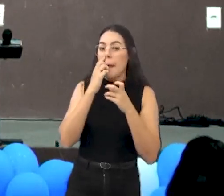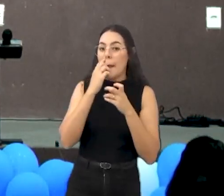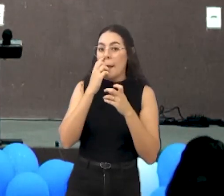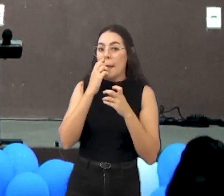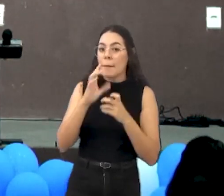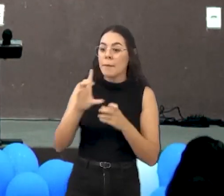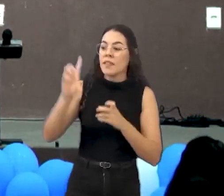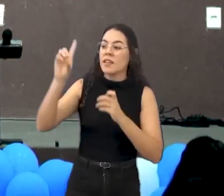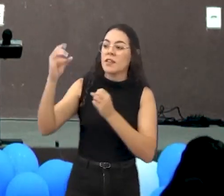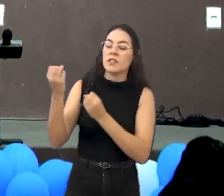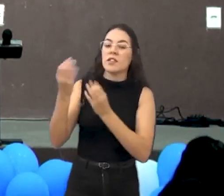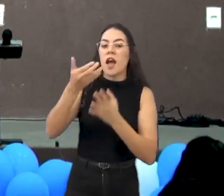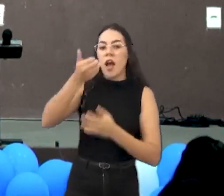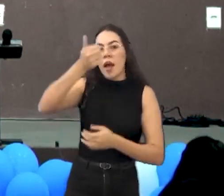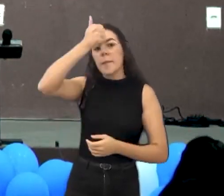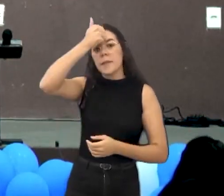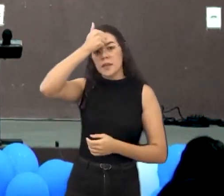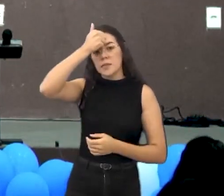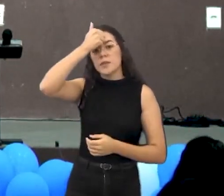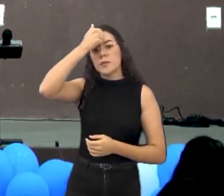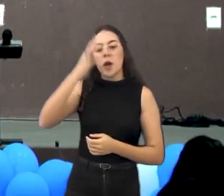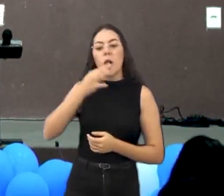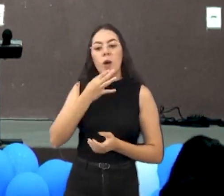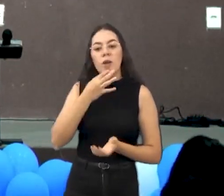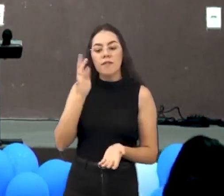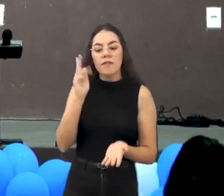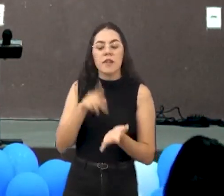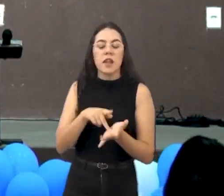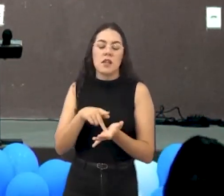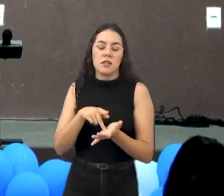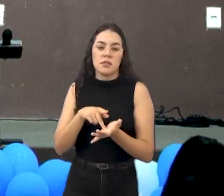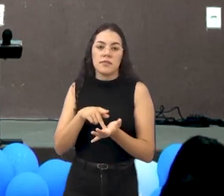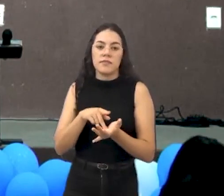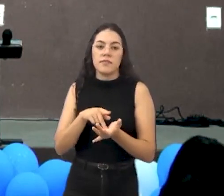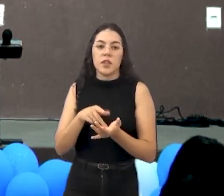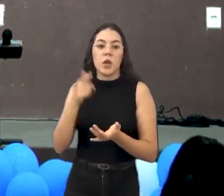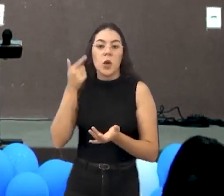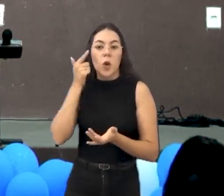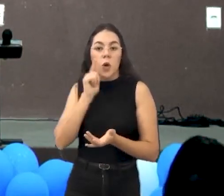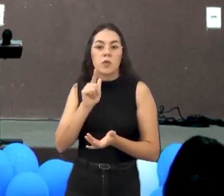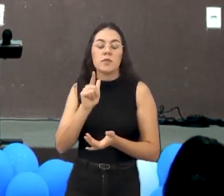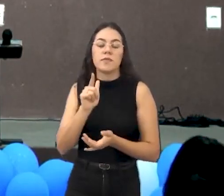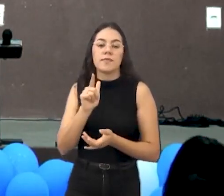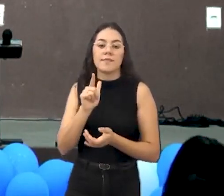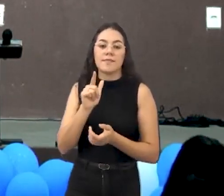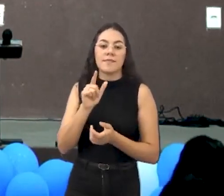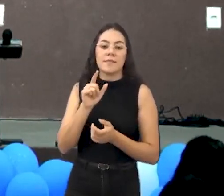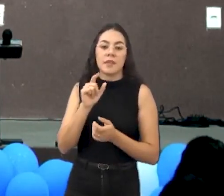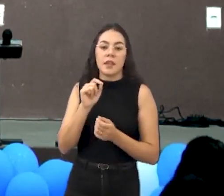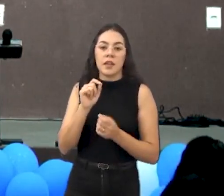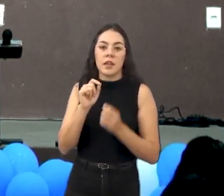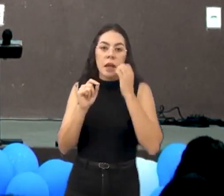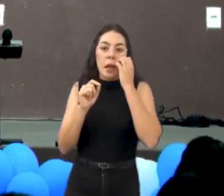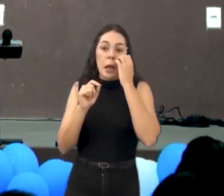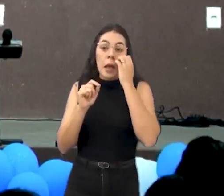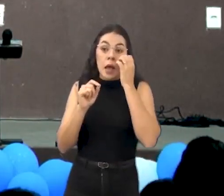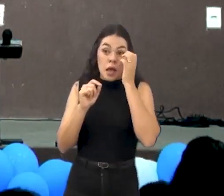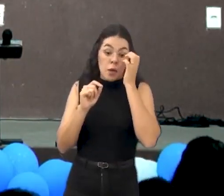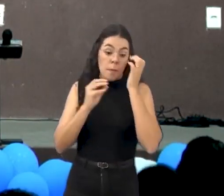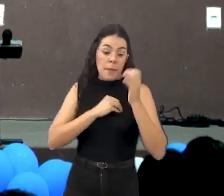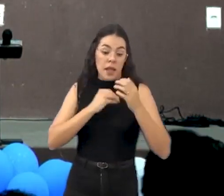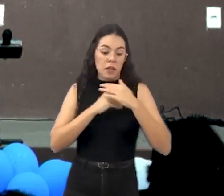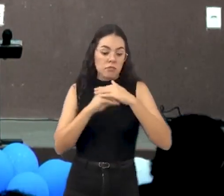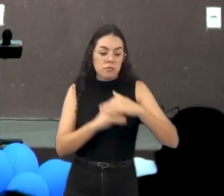Deus lhes dará arrependimento para conhecerem a verdade e tornarem a despertar, desprendendo-se dos laços do diabo em